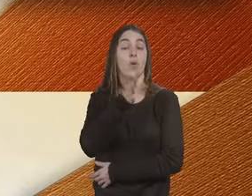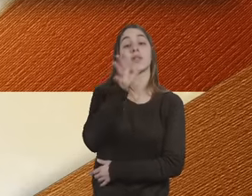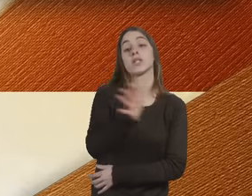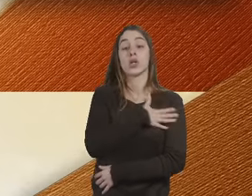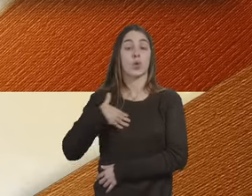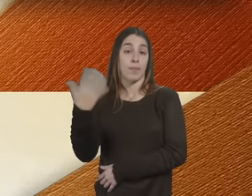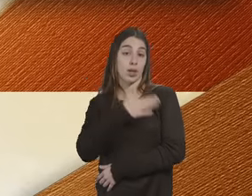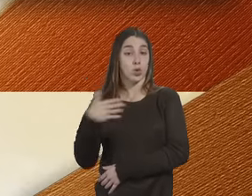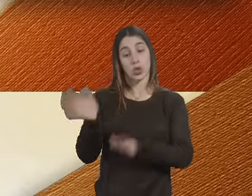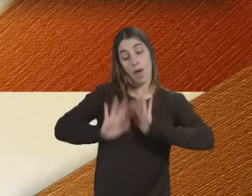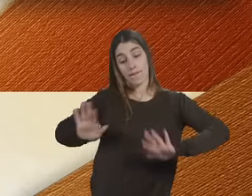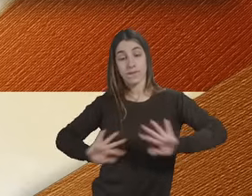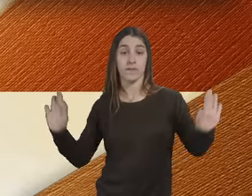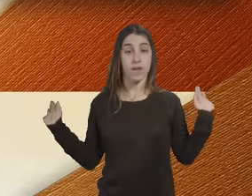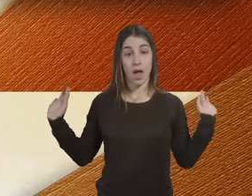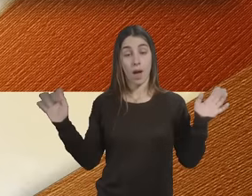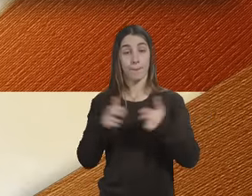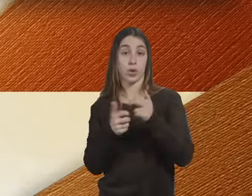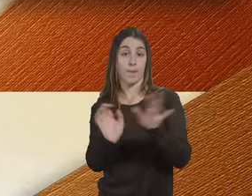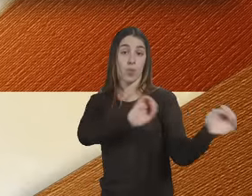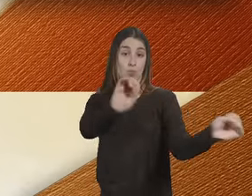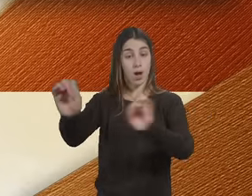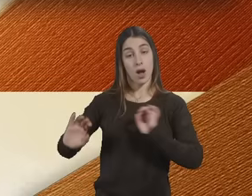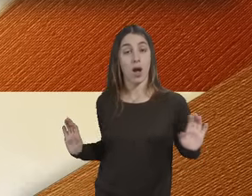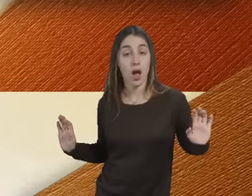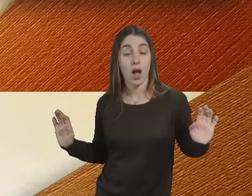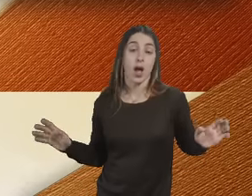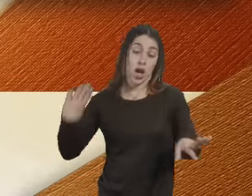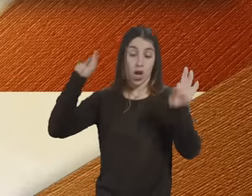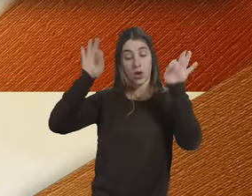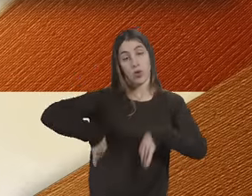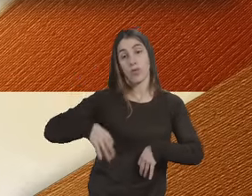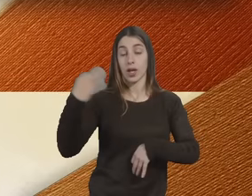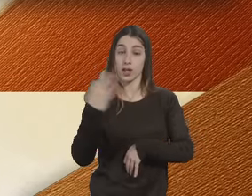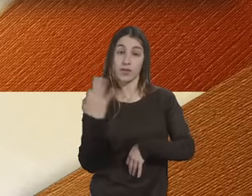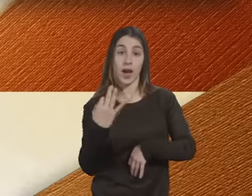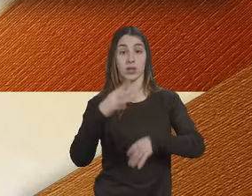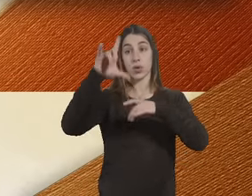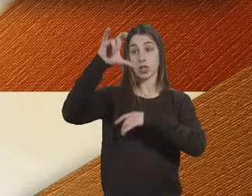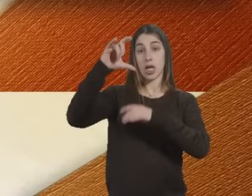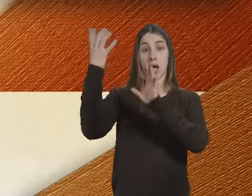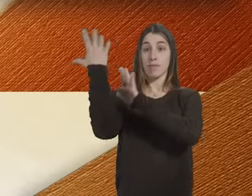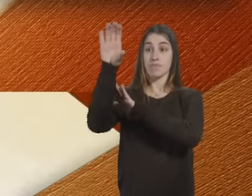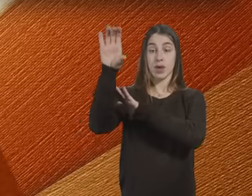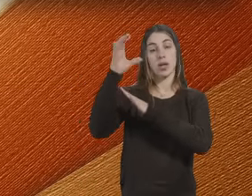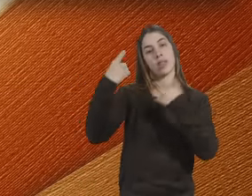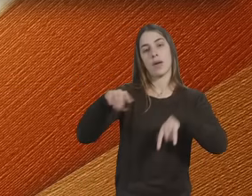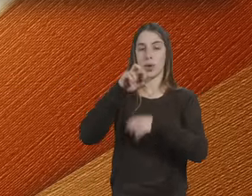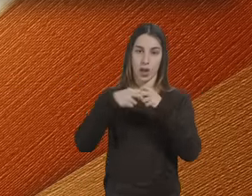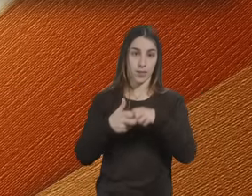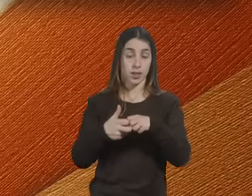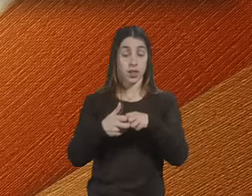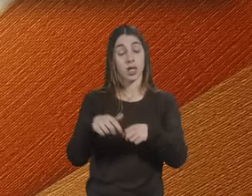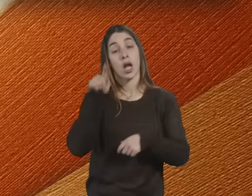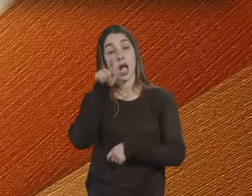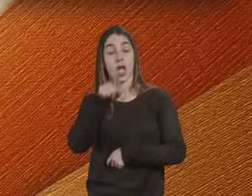tudo bem, estava tudo soft, que não tinha problemas nenhuns com ninguém. E chegou ao fim, pelos vistos nos stories dela, afinal tinha problemas.